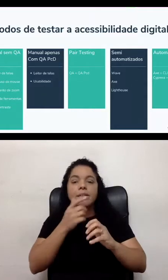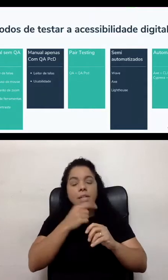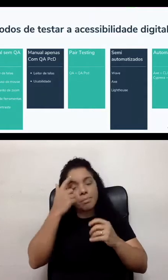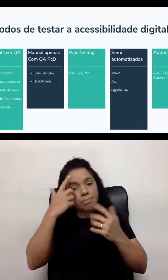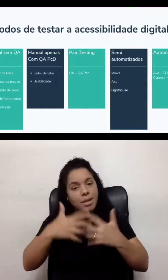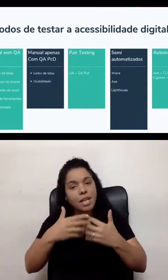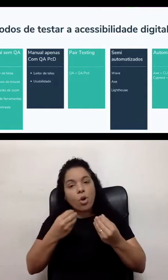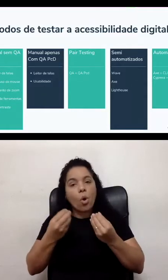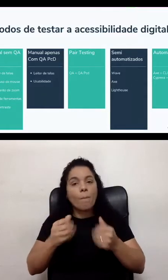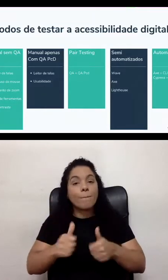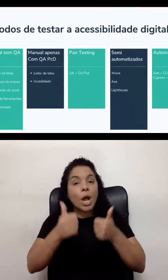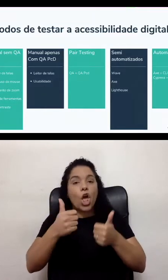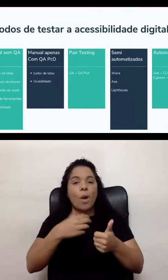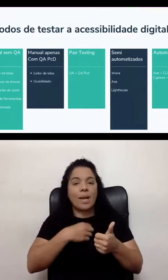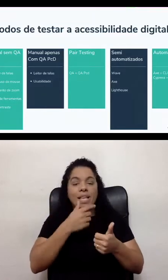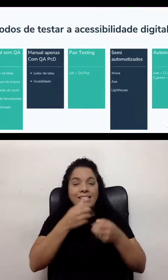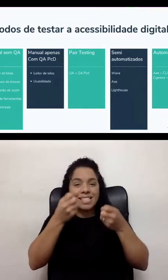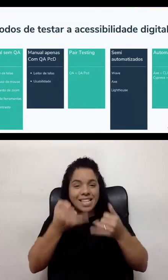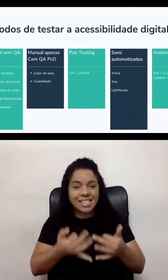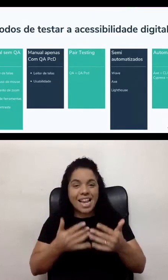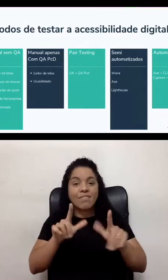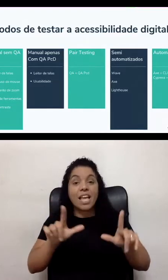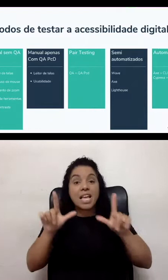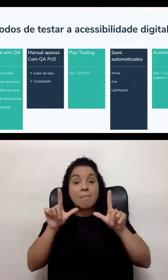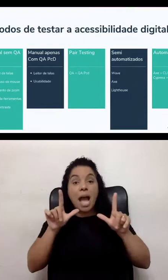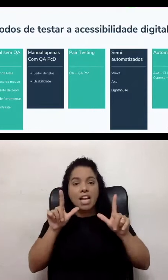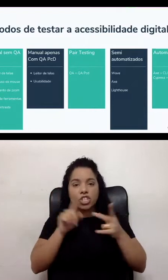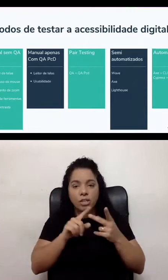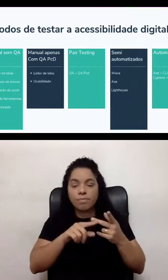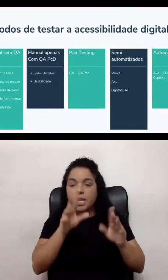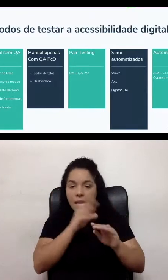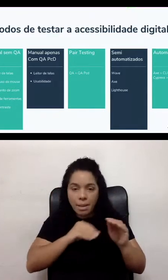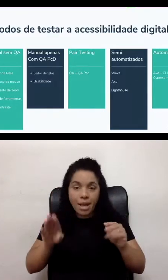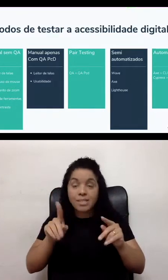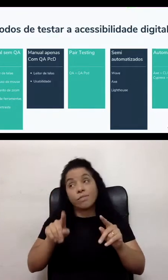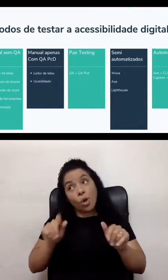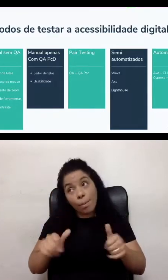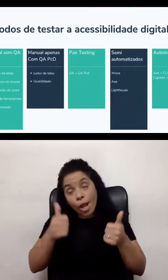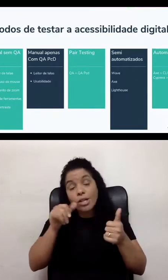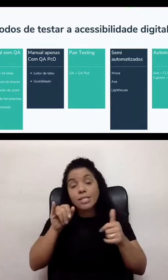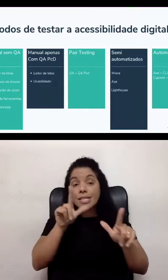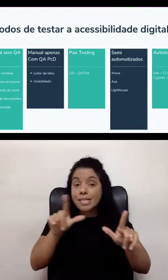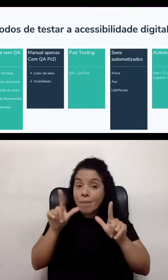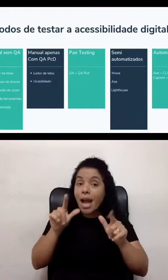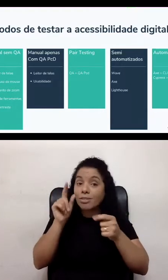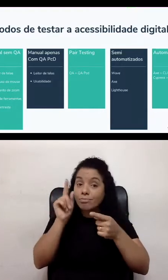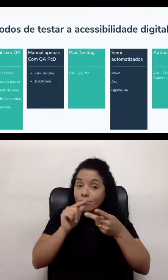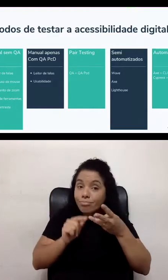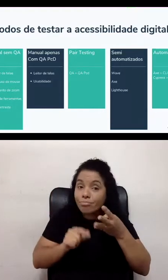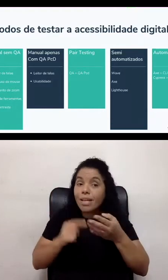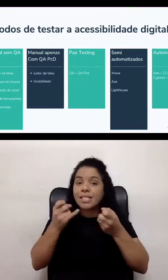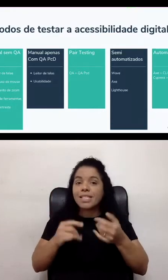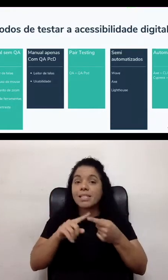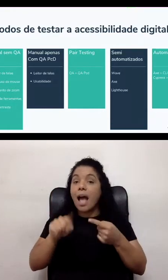pensar na melhor maneira de descrever aquela imagem e passar para o responsável. Seria melhor se a imagem tivesse descrito, é